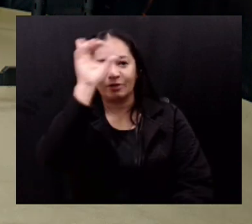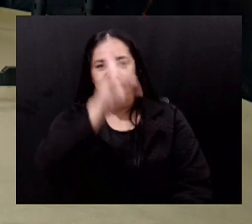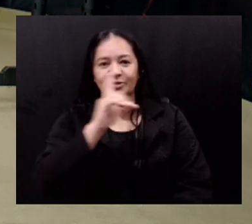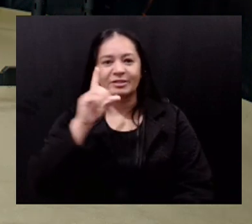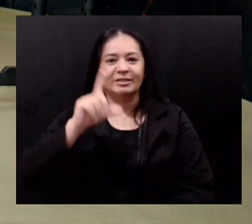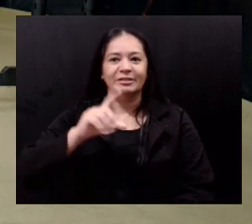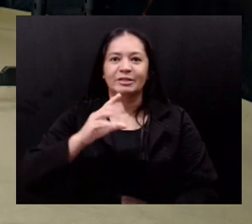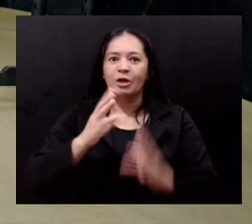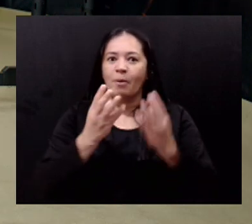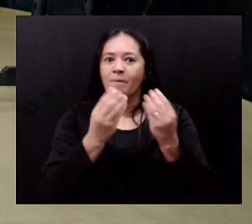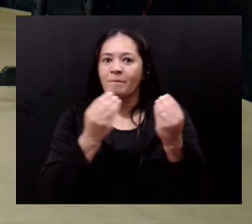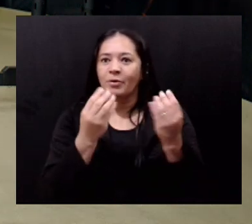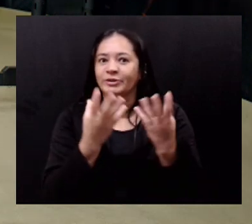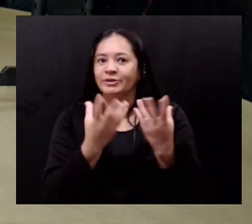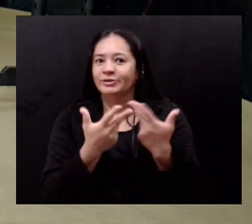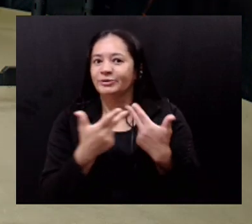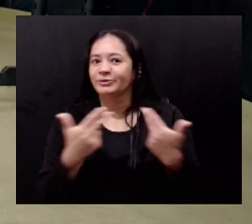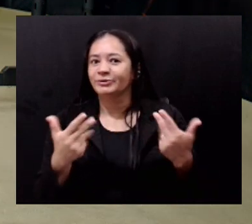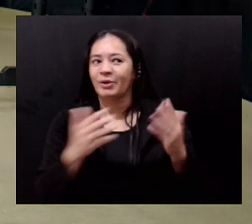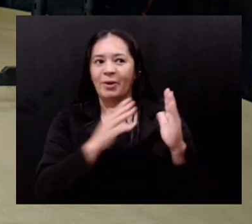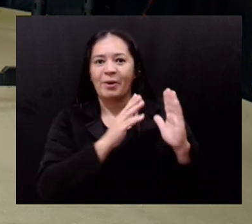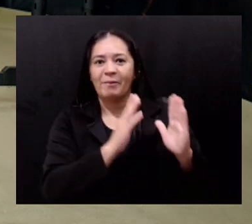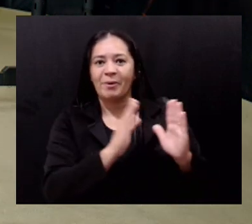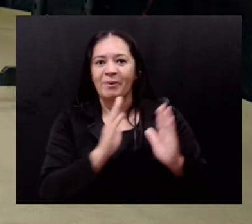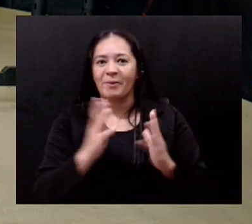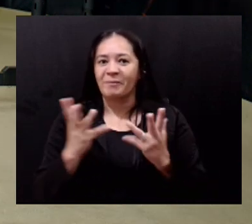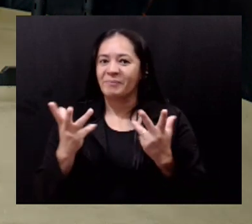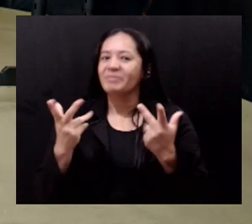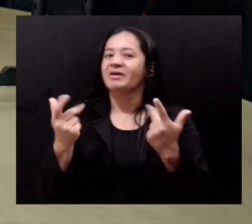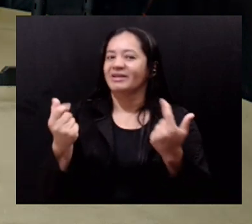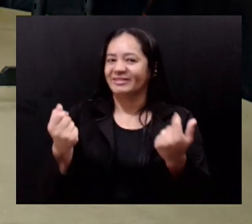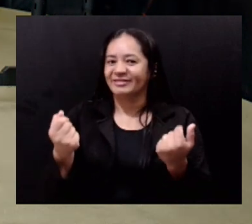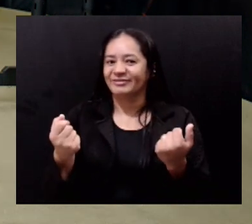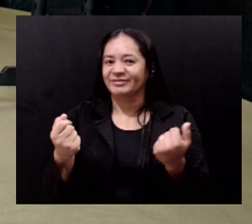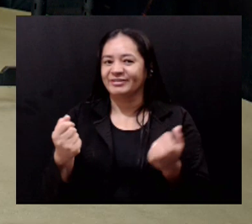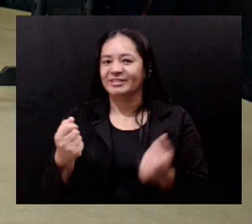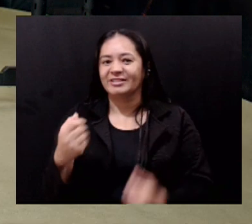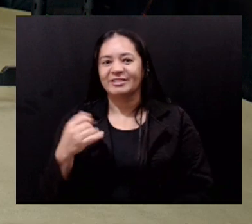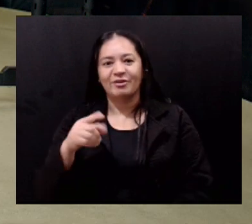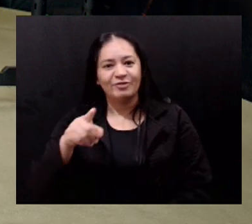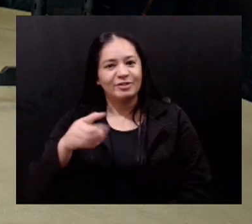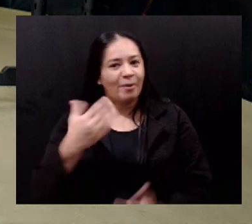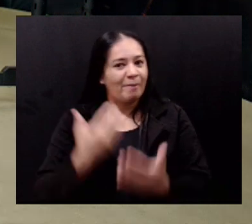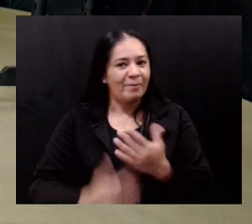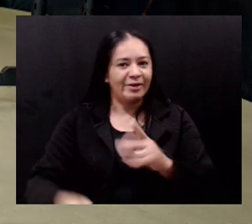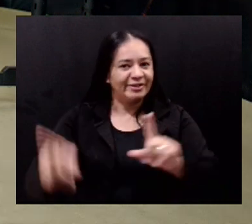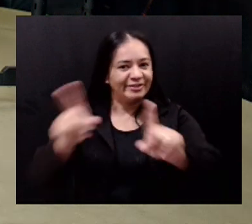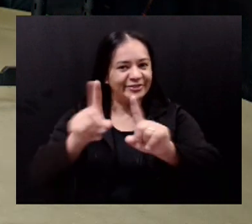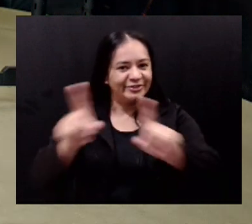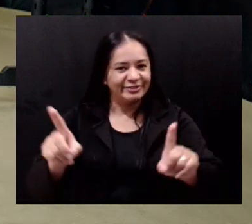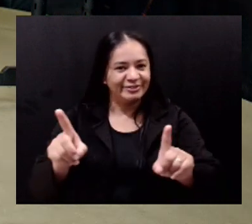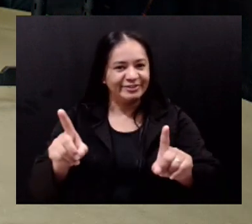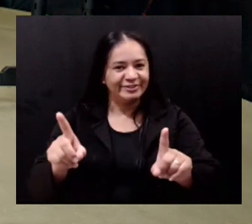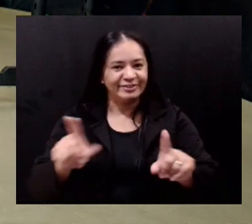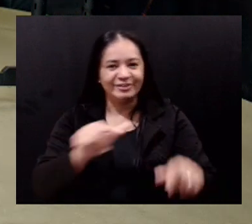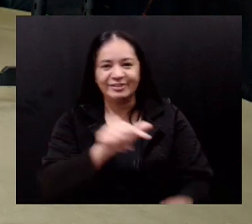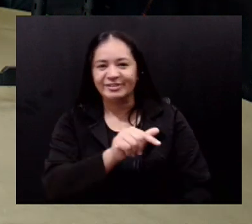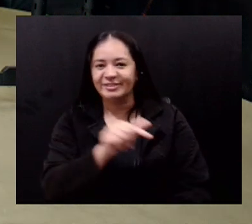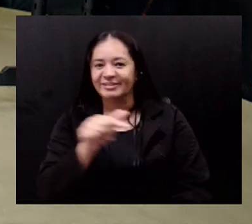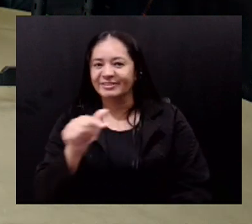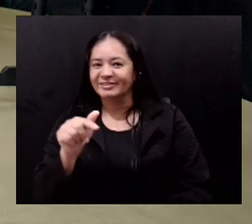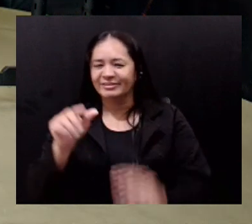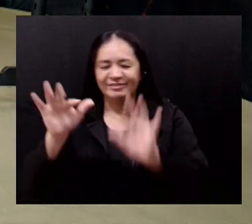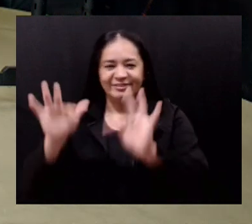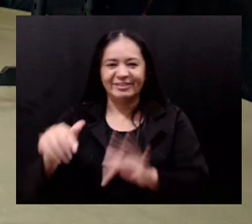bastante programa sensacional. E se eu fosse você, não perdia as estreias do final de semana aqui da TV Câmara